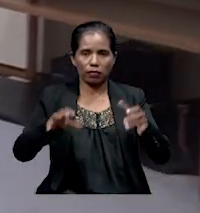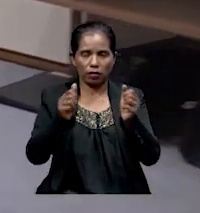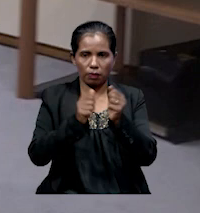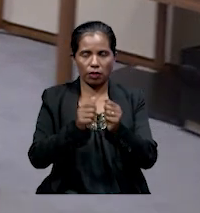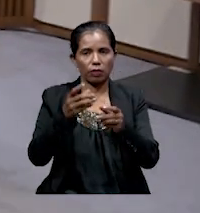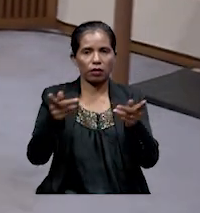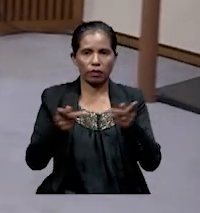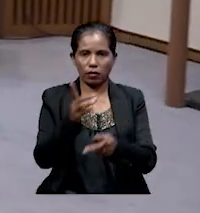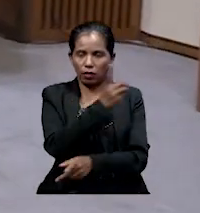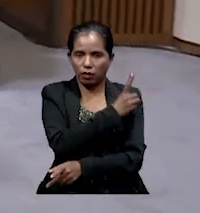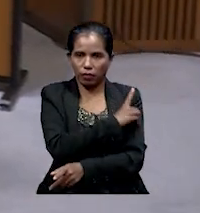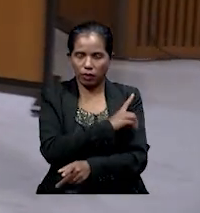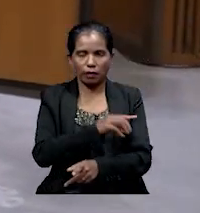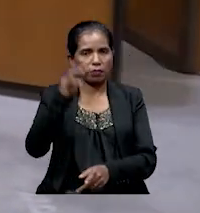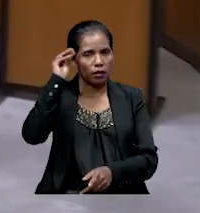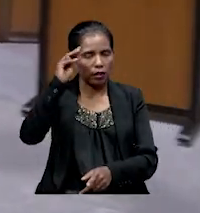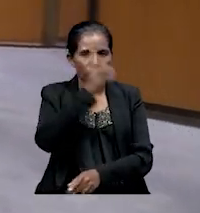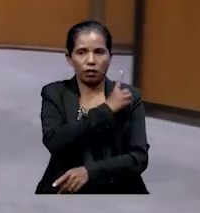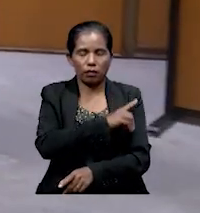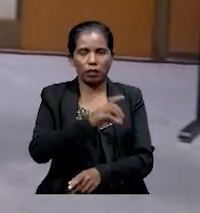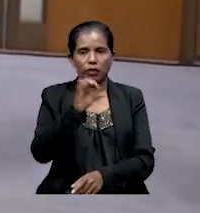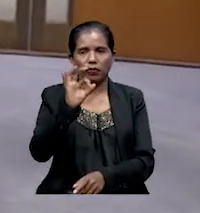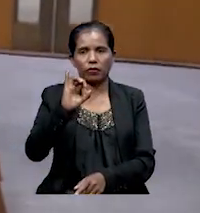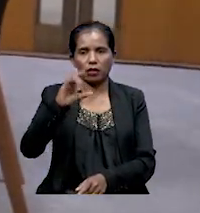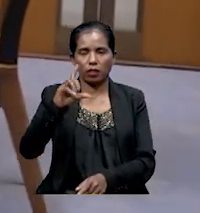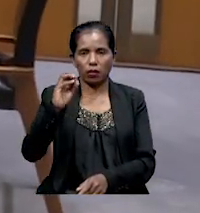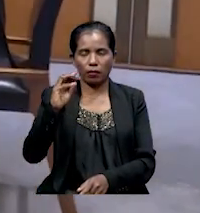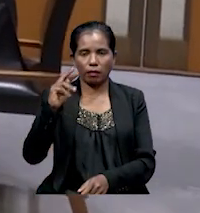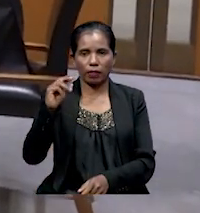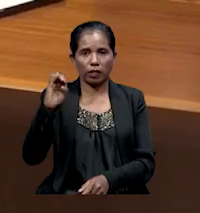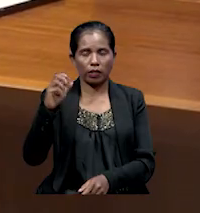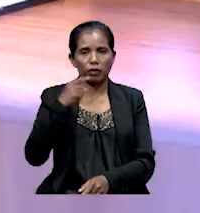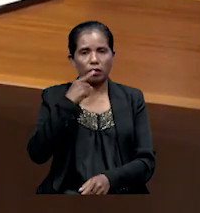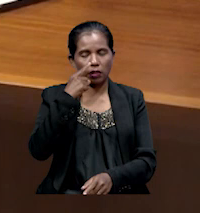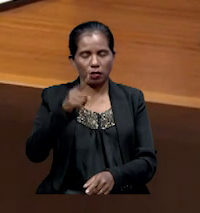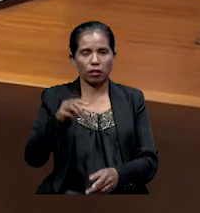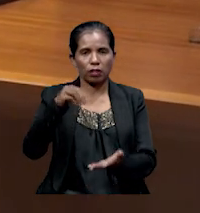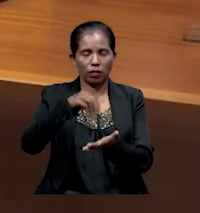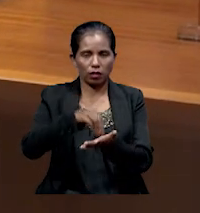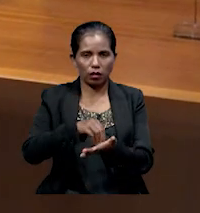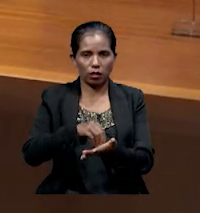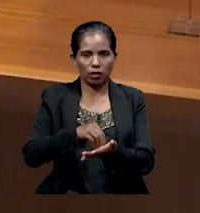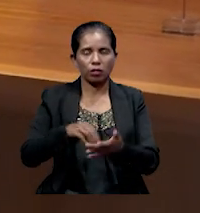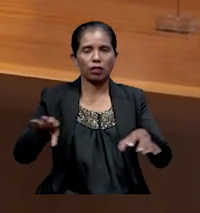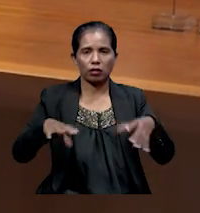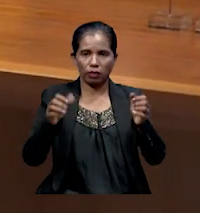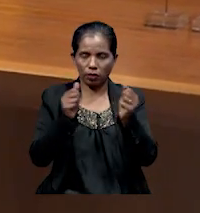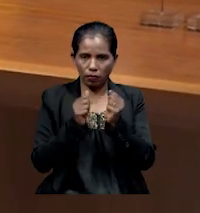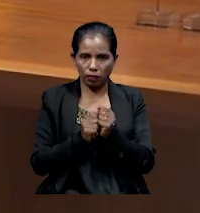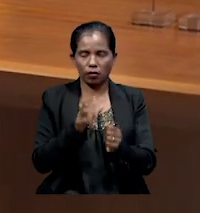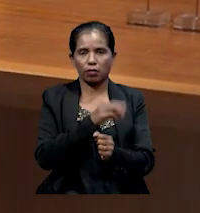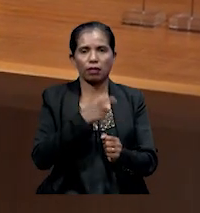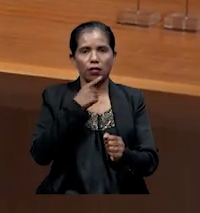defesa NIAN. Ministro de Defesa, Filomeno Peixão Desijus Hateten, estabelece acordo de Status of Force Agreement,